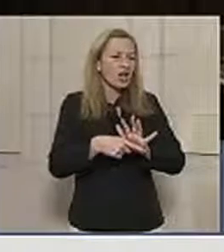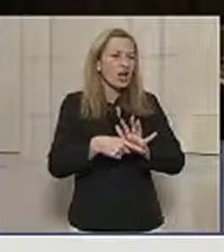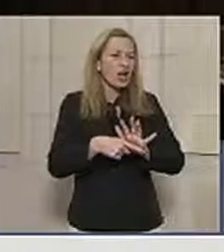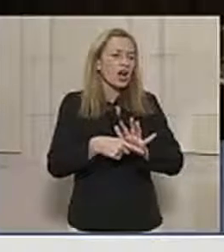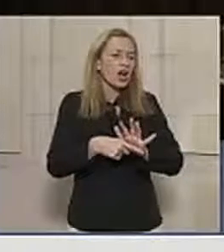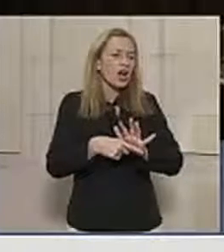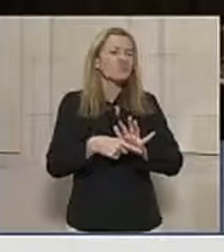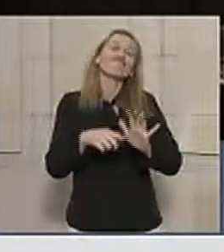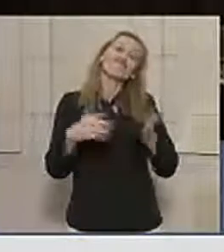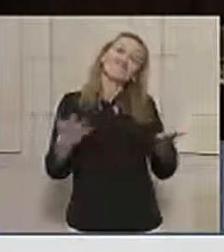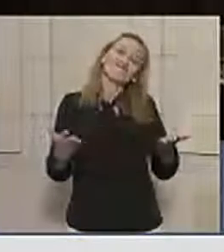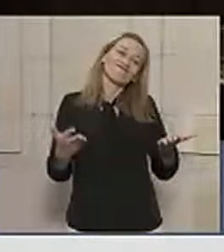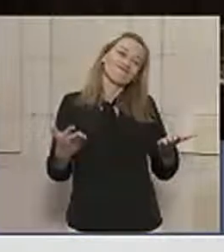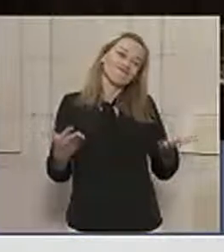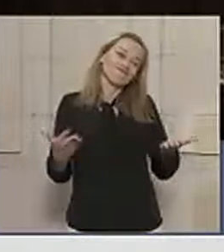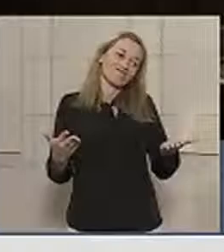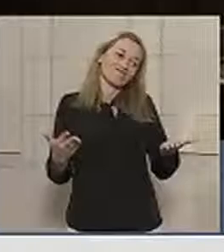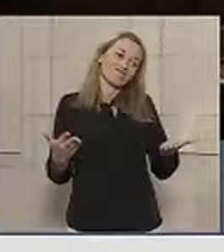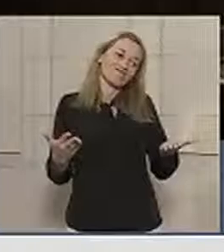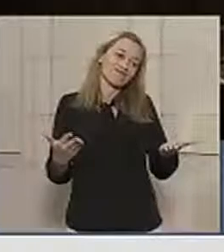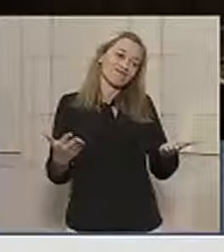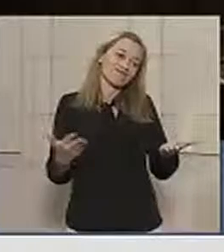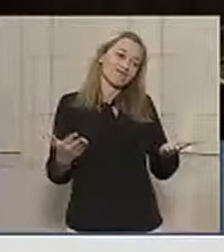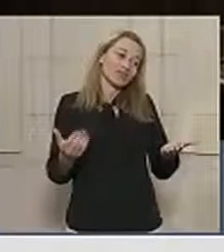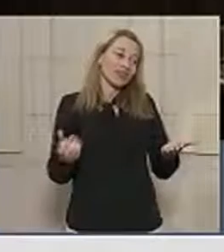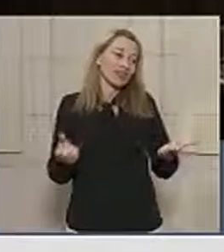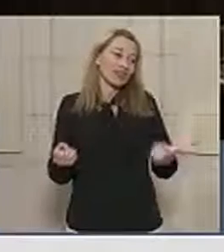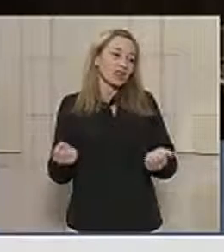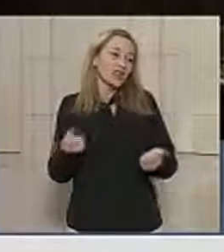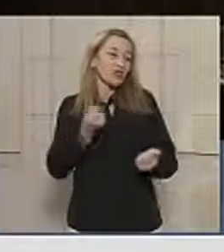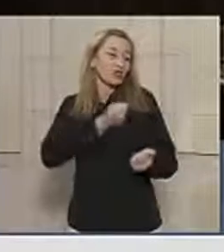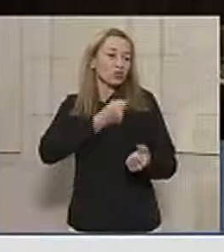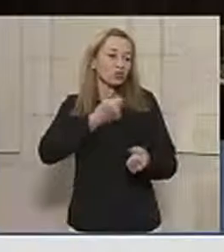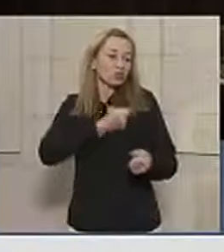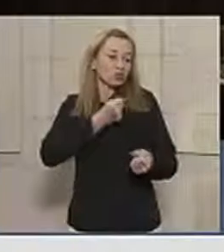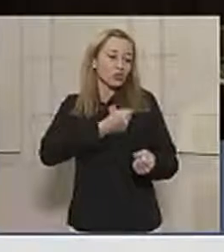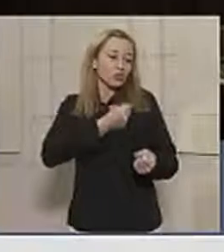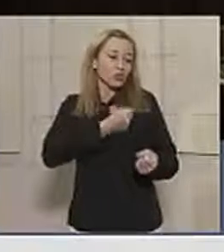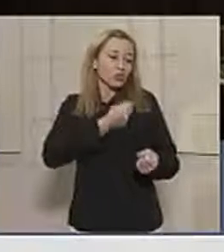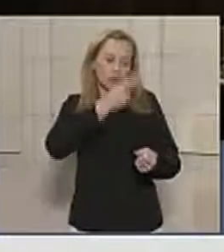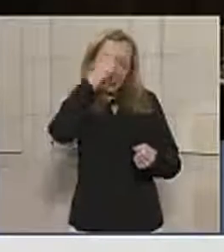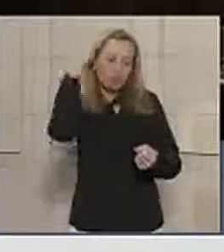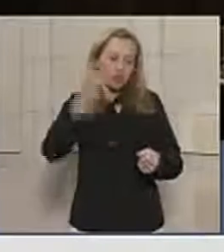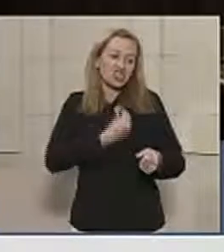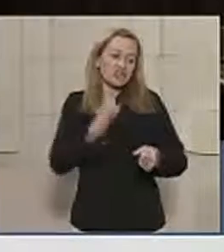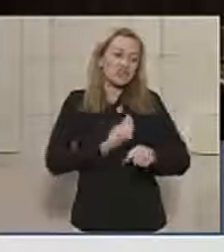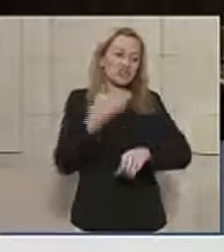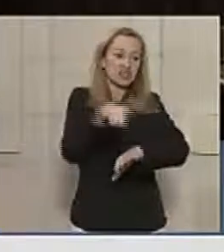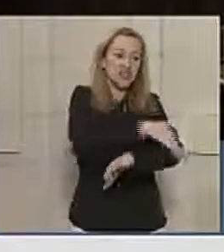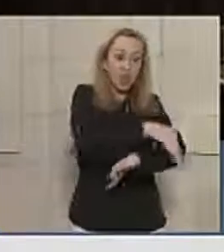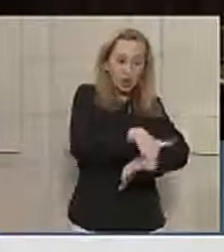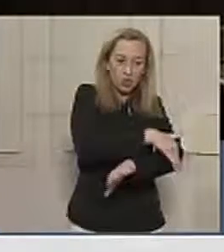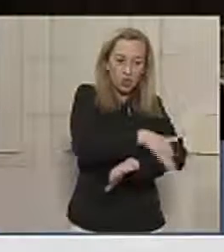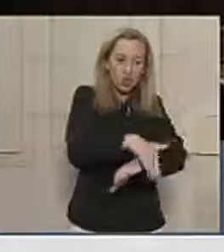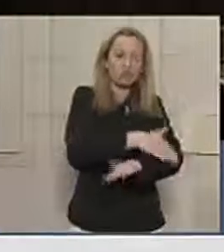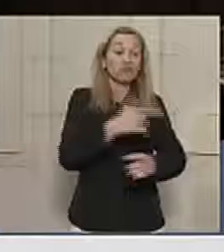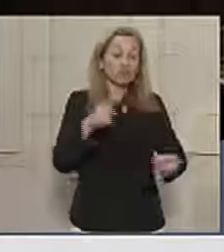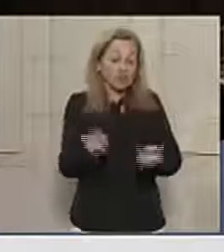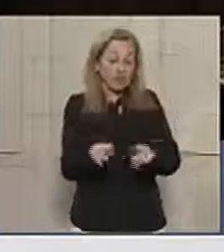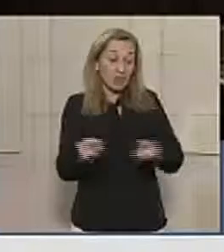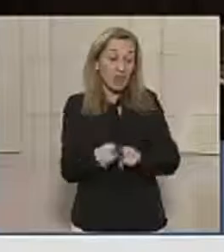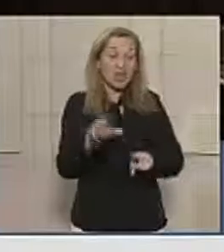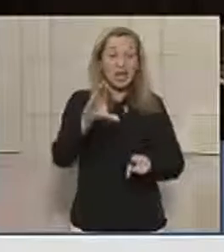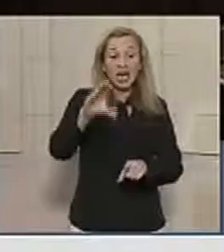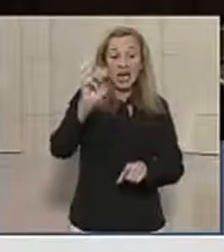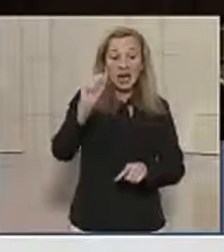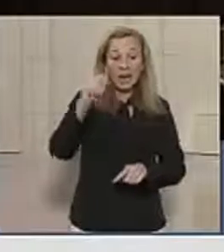efeito, sem dúvida nenhuma, é o aumento da população de rua e o aumento da camelotagem. E